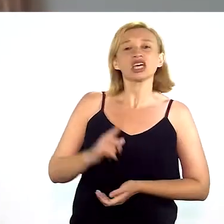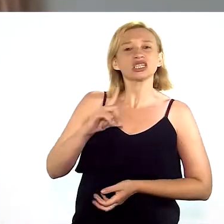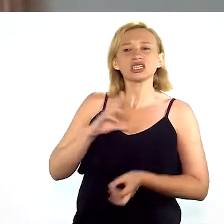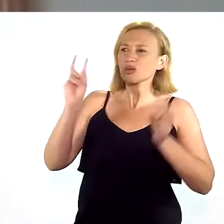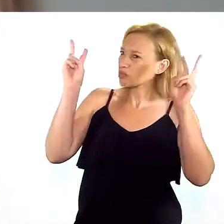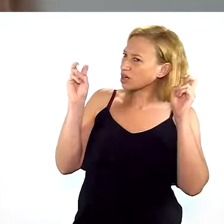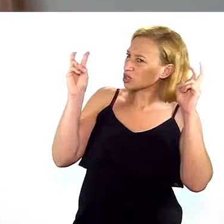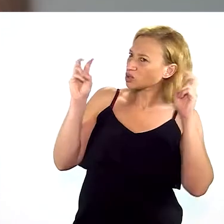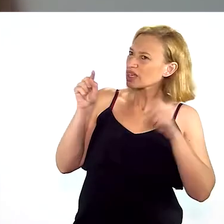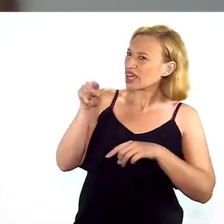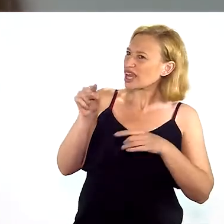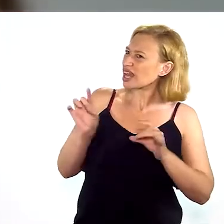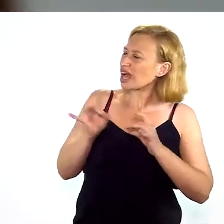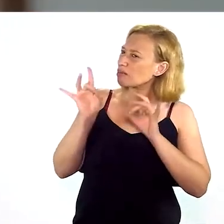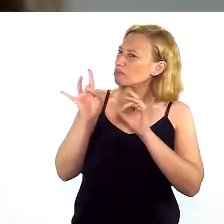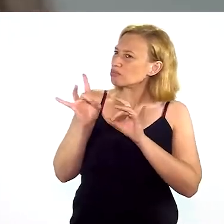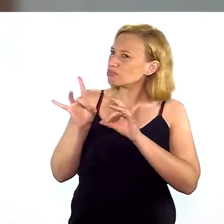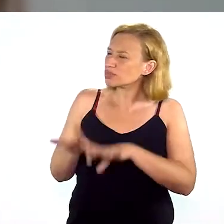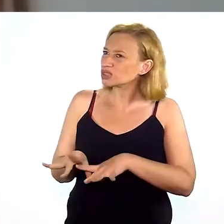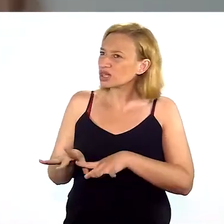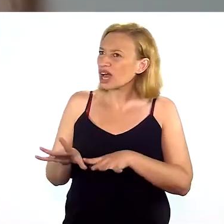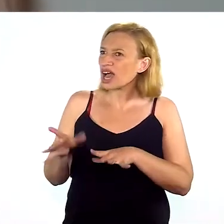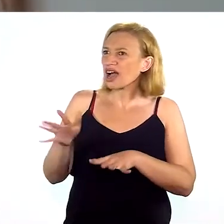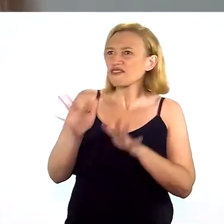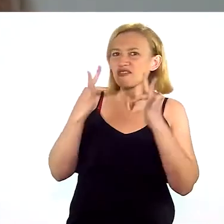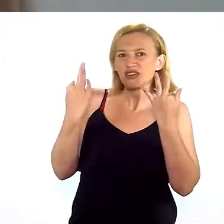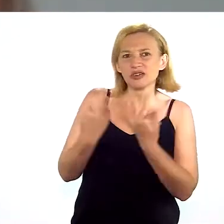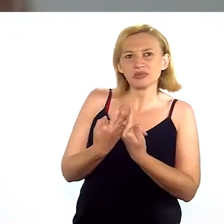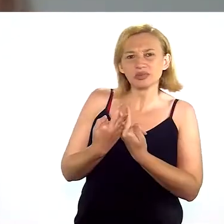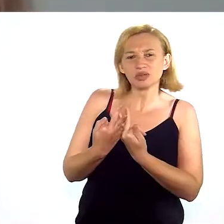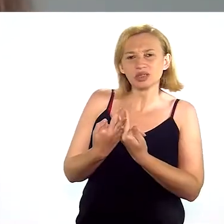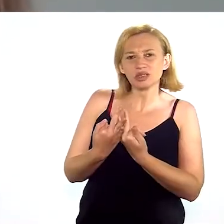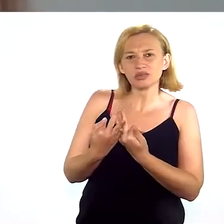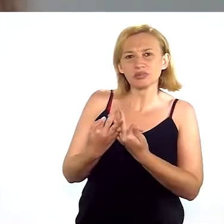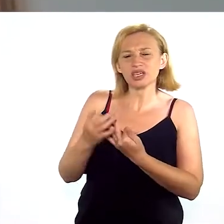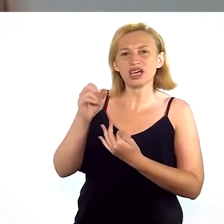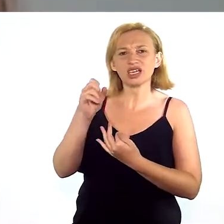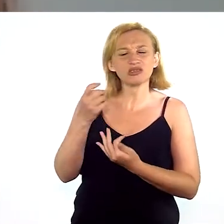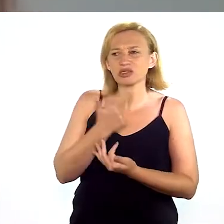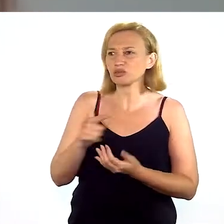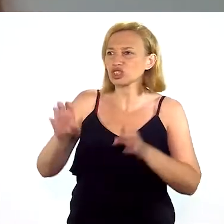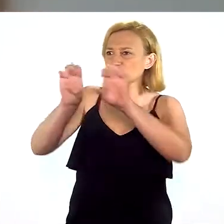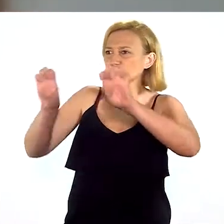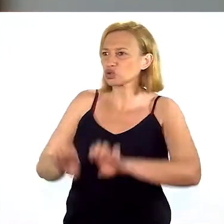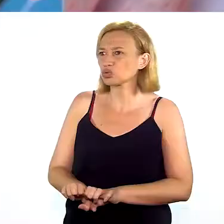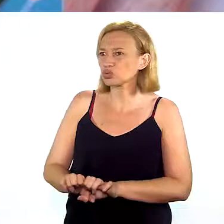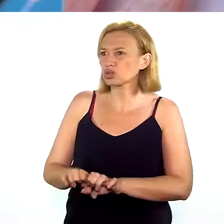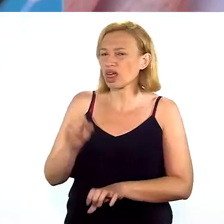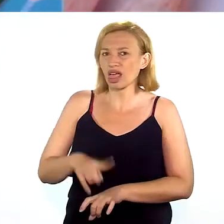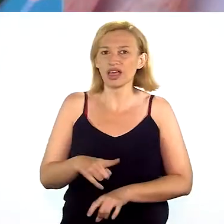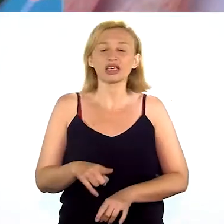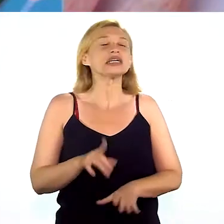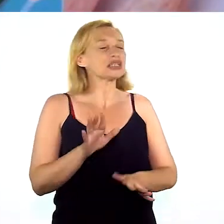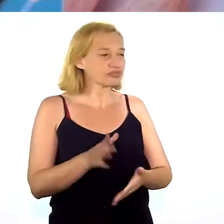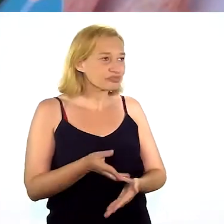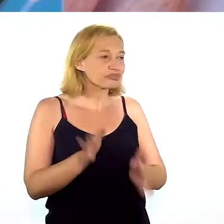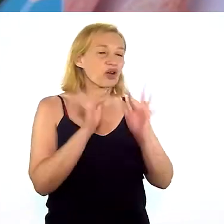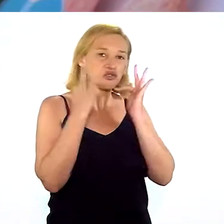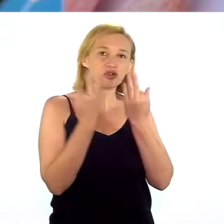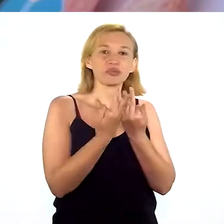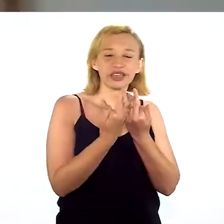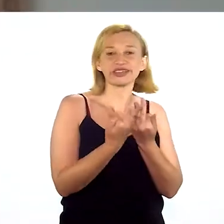e tem uma questão, né? Porque ela é abandonada porque a família dela é desestruturada. É isso. Ela tem uma família